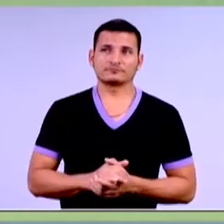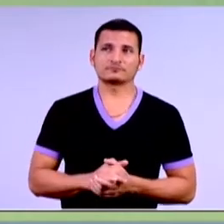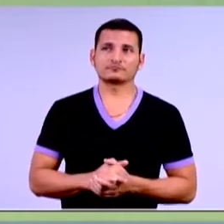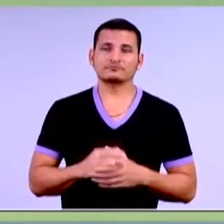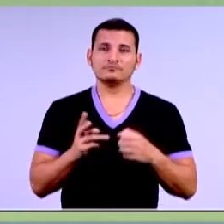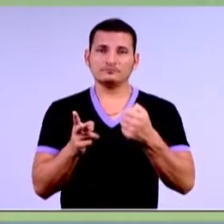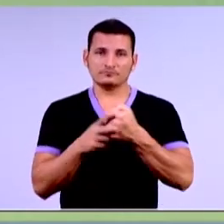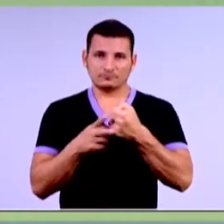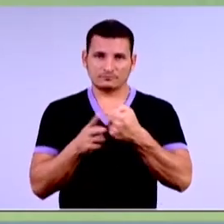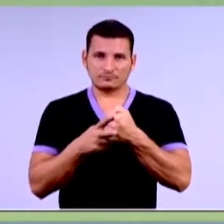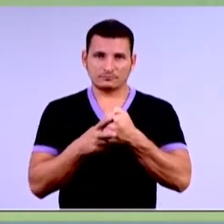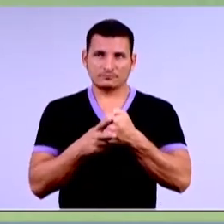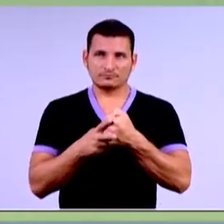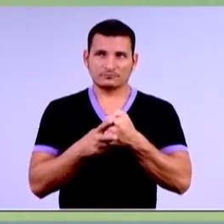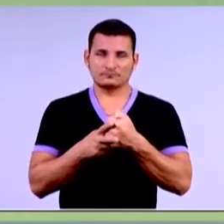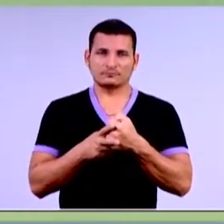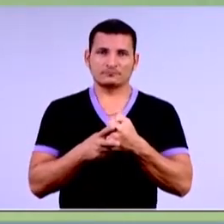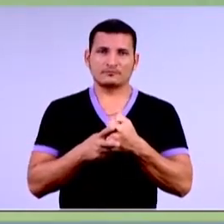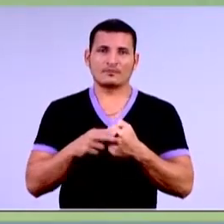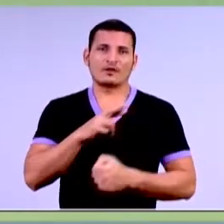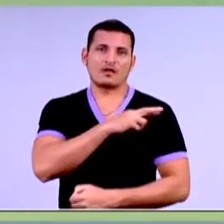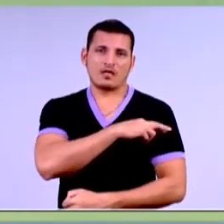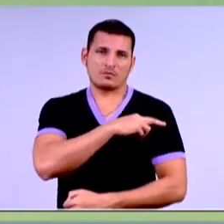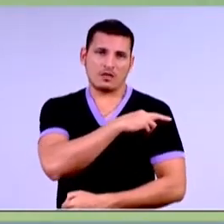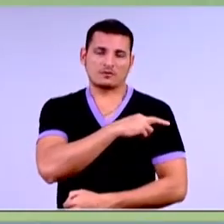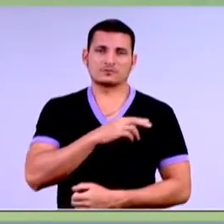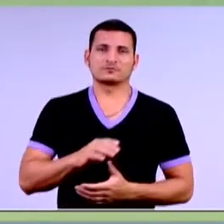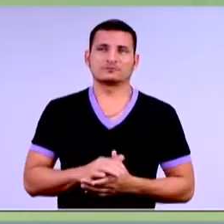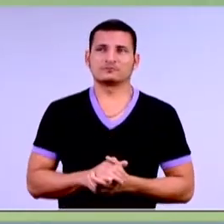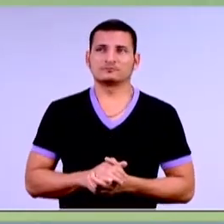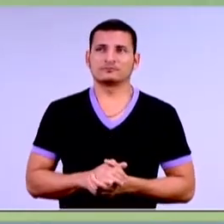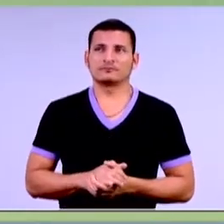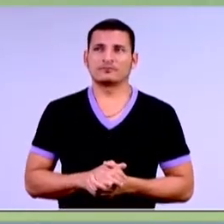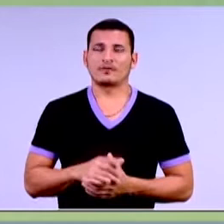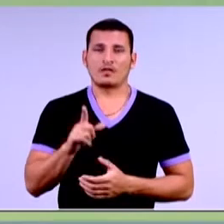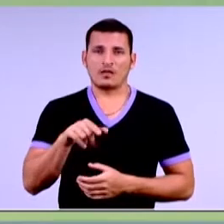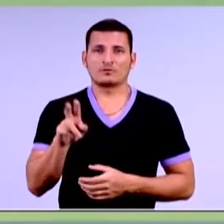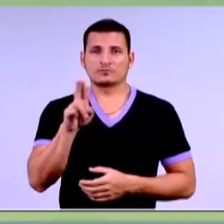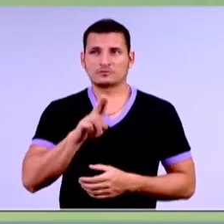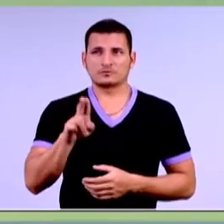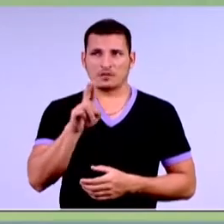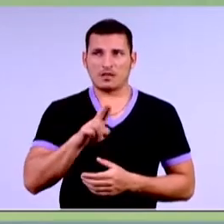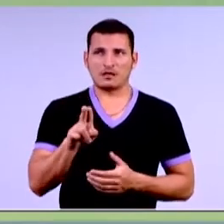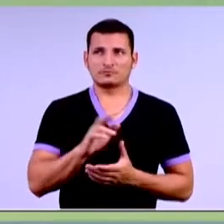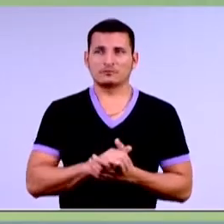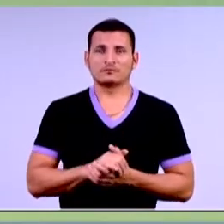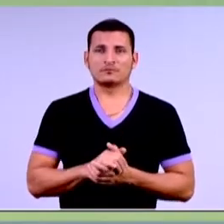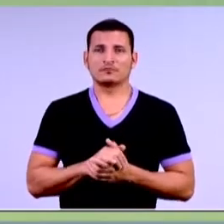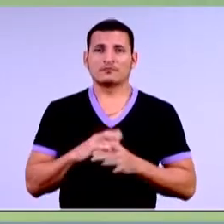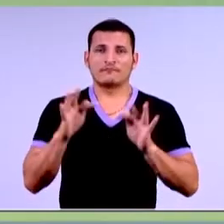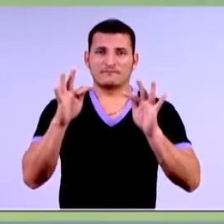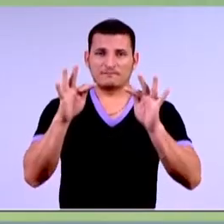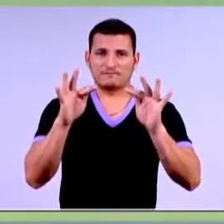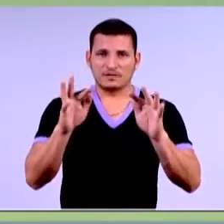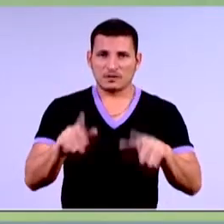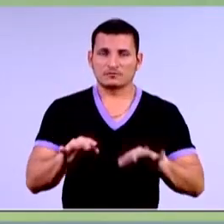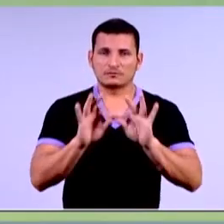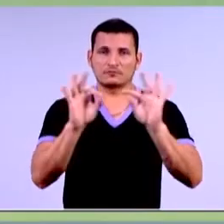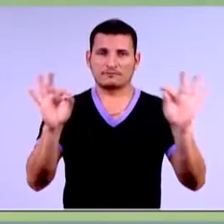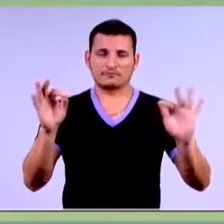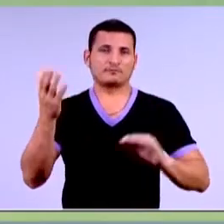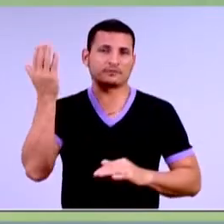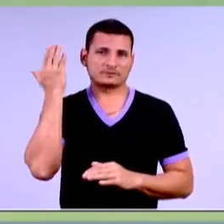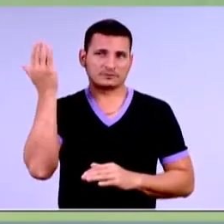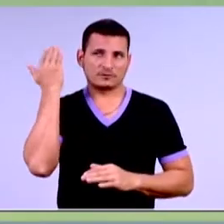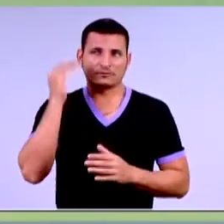verbos regulares então é usado para indicar a ação sinalizada no passado na